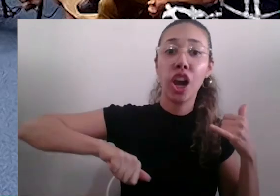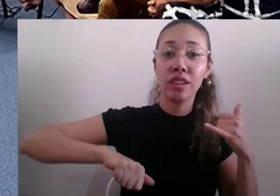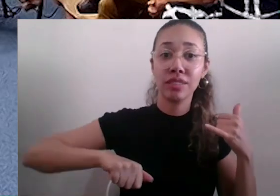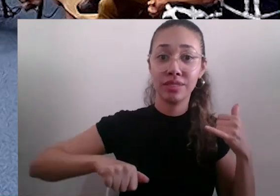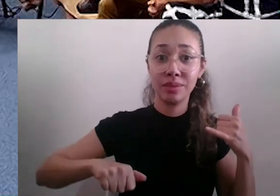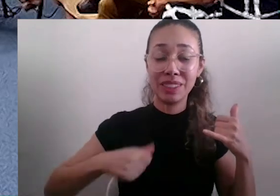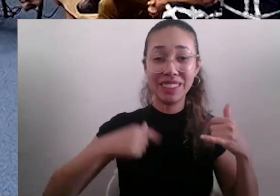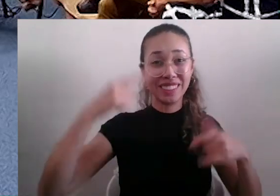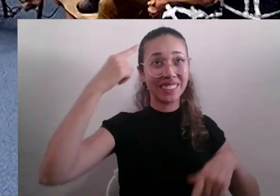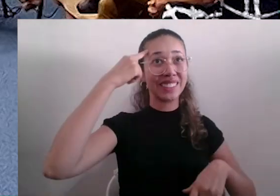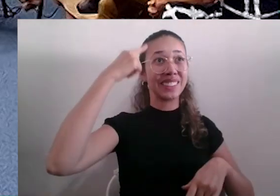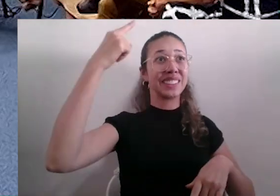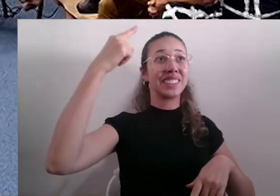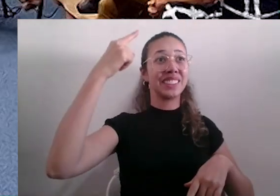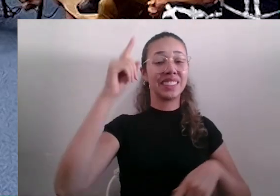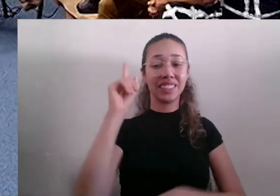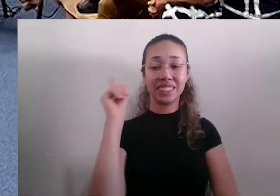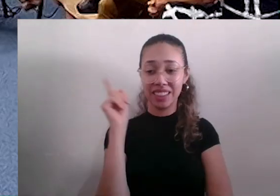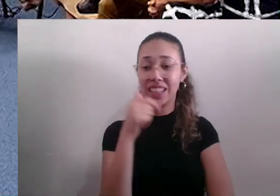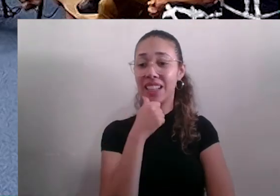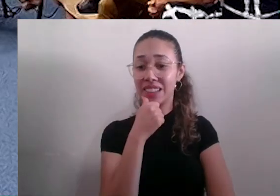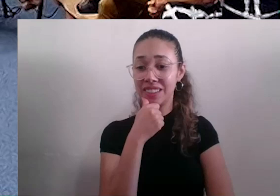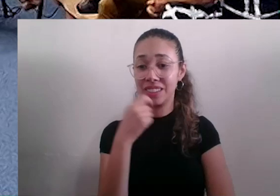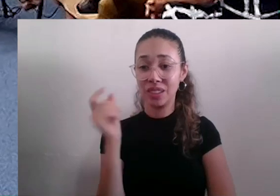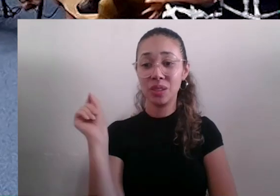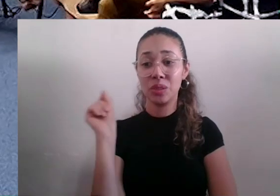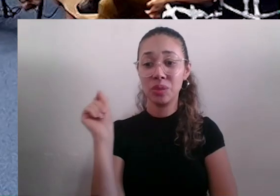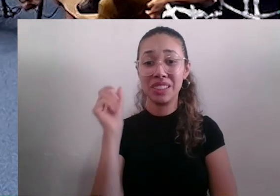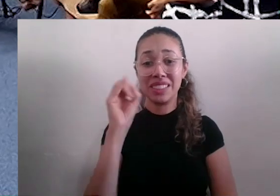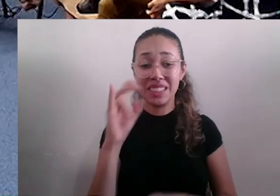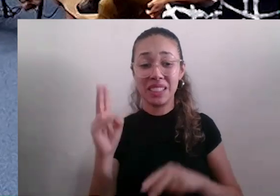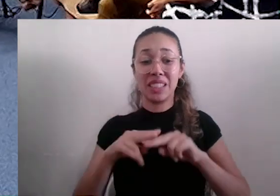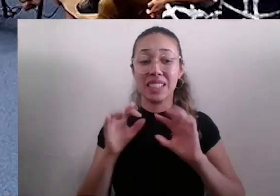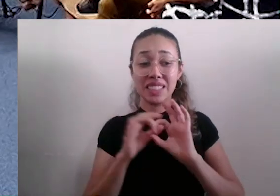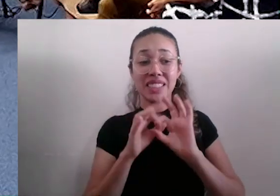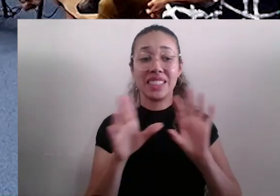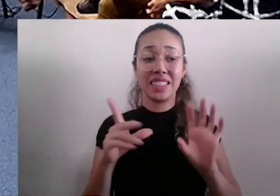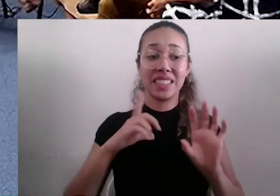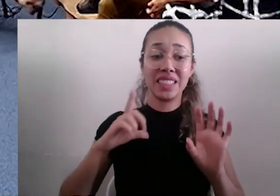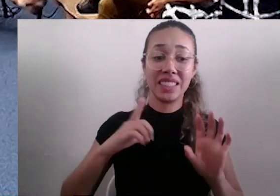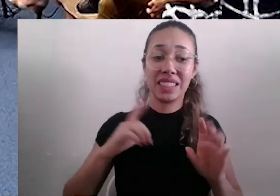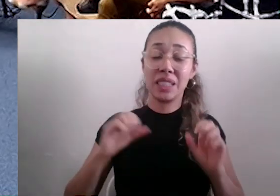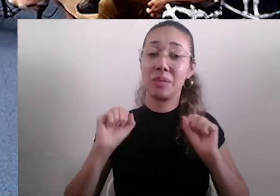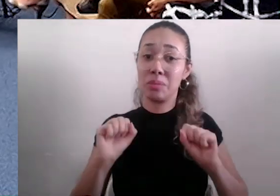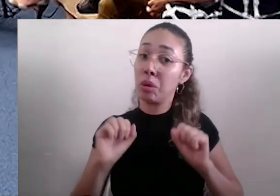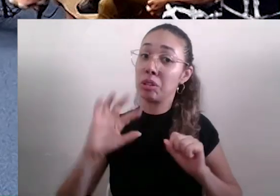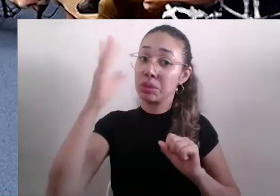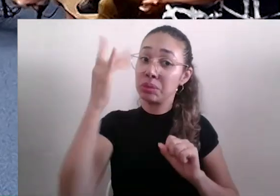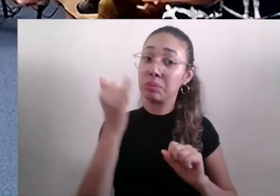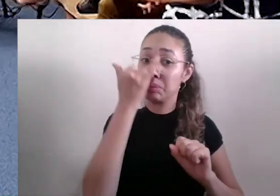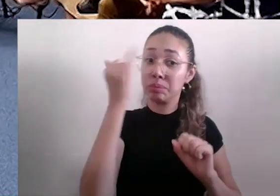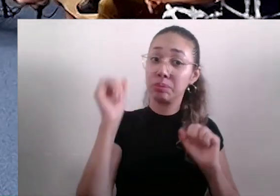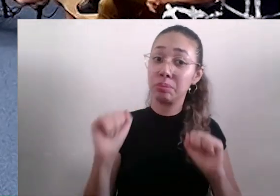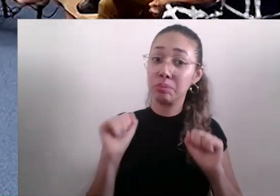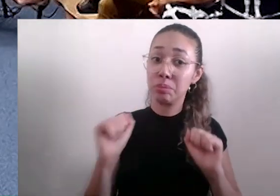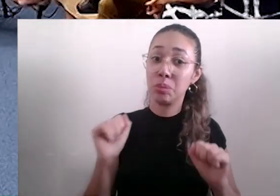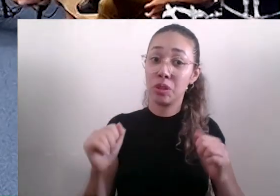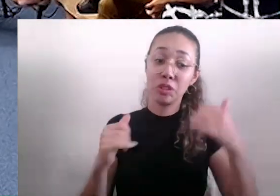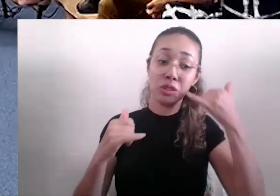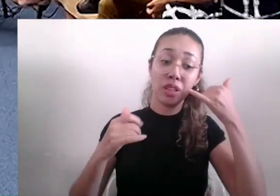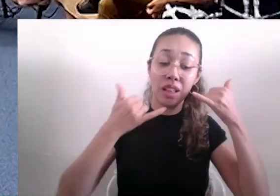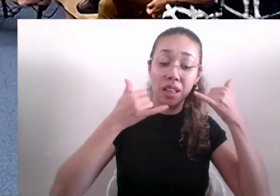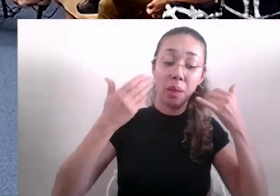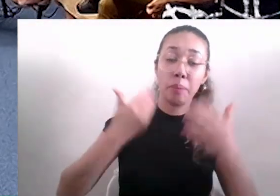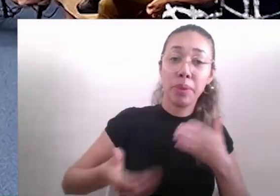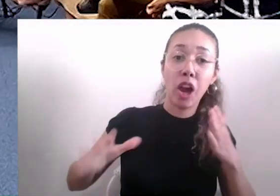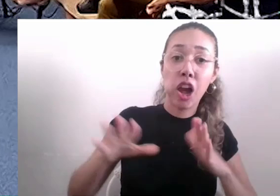na na na causa disso tudo entendeu Pensa O que que você sai na rua aqui perdeu o seu celular tem a ver com